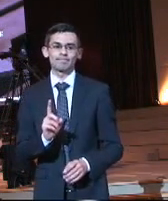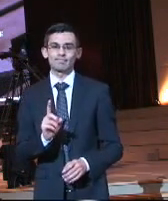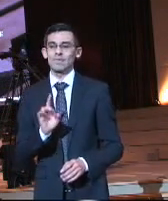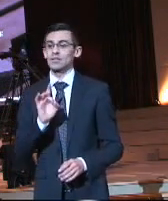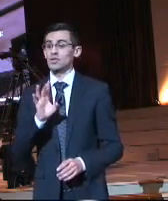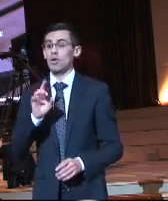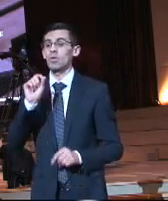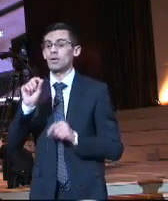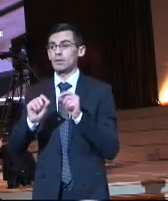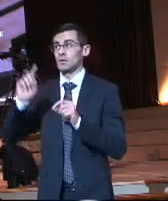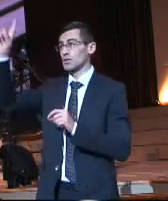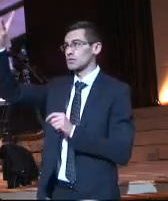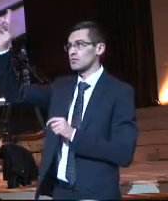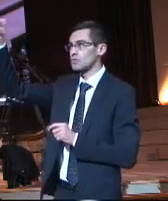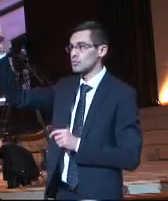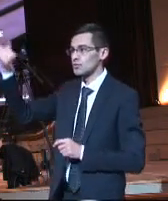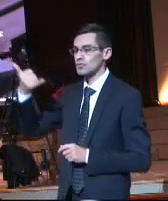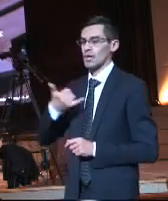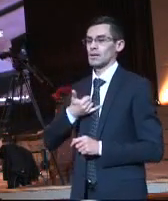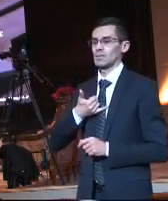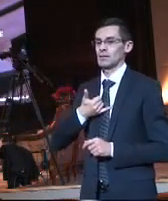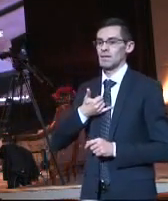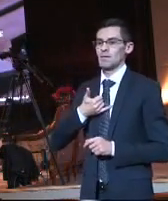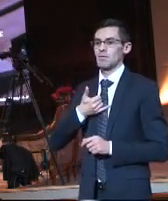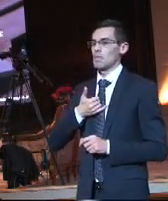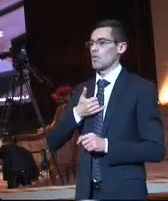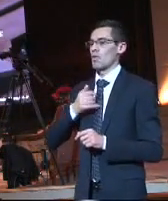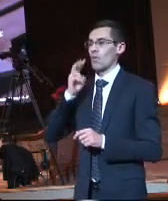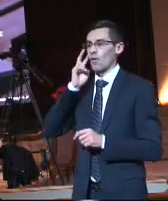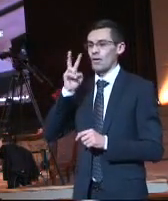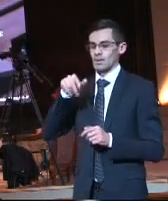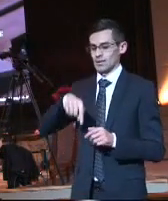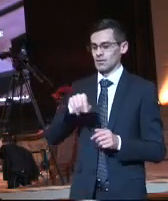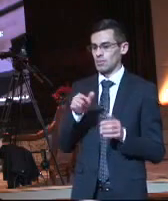E aí Deus diz assim: olha para mais distante.